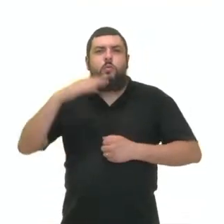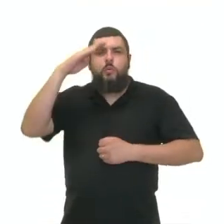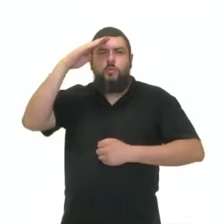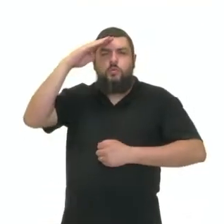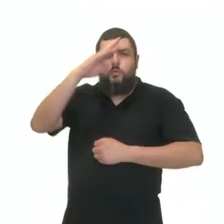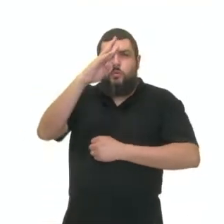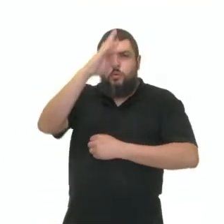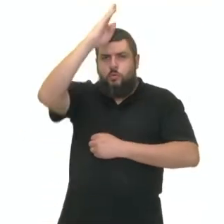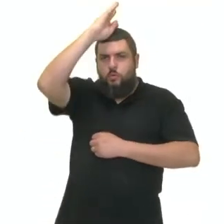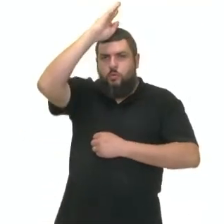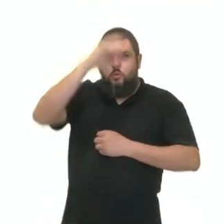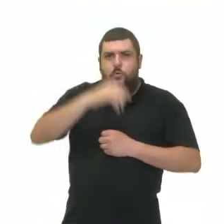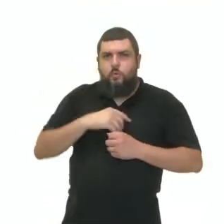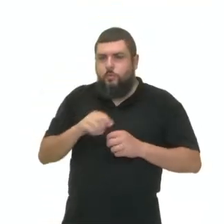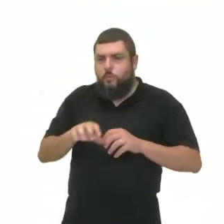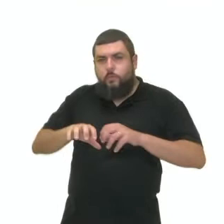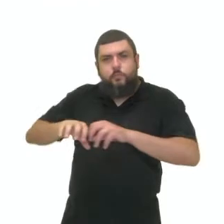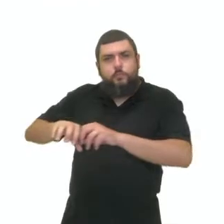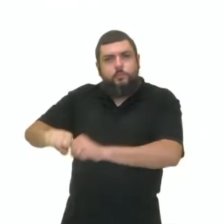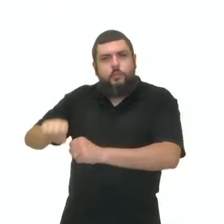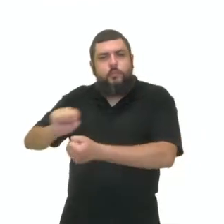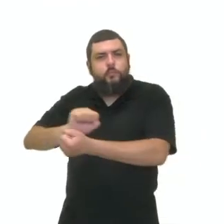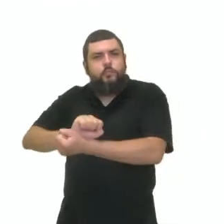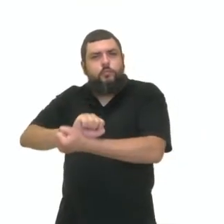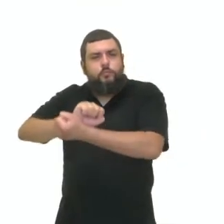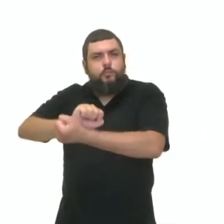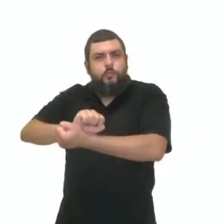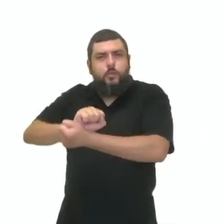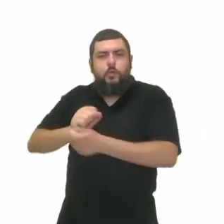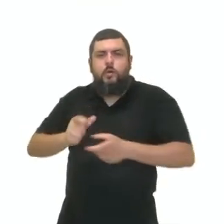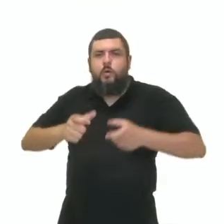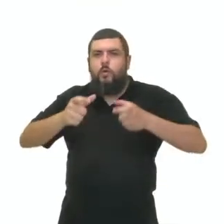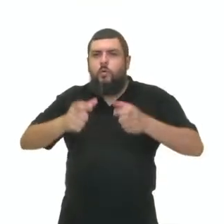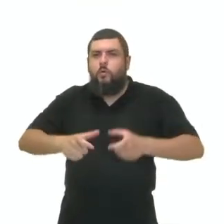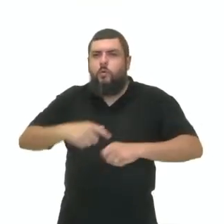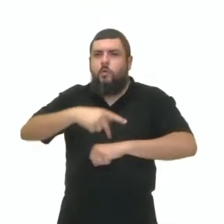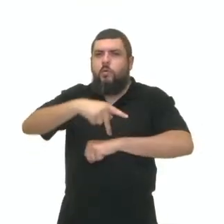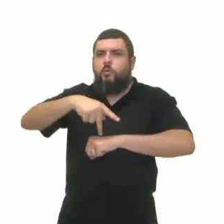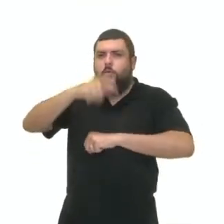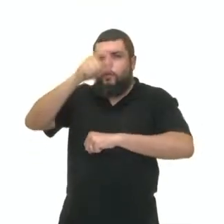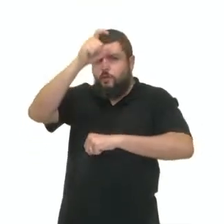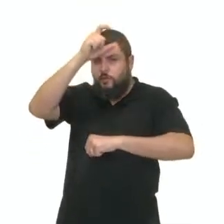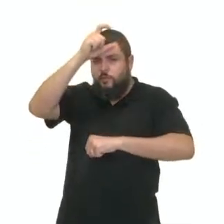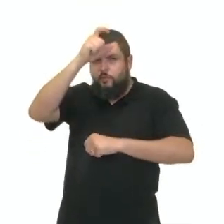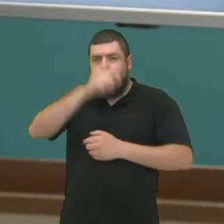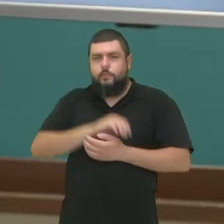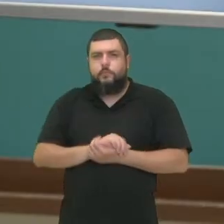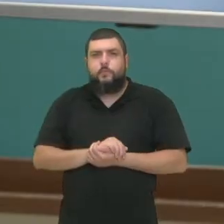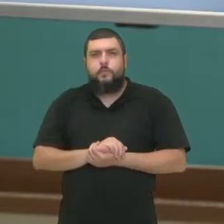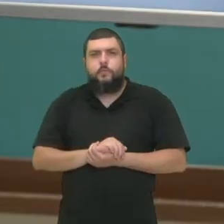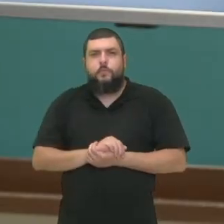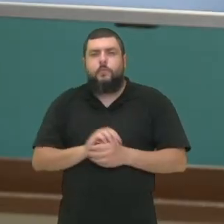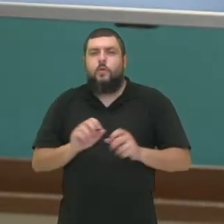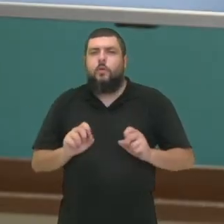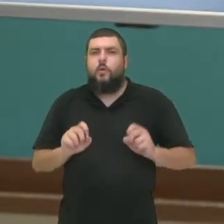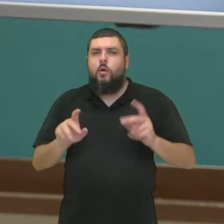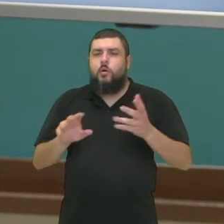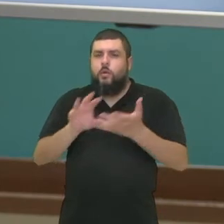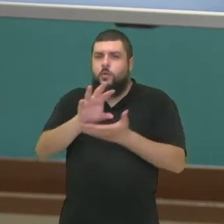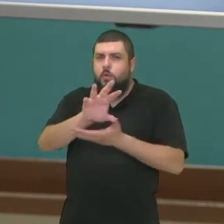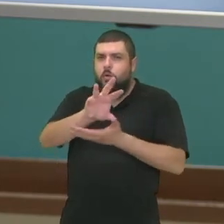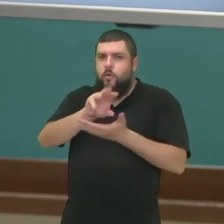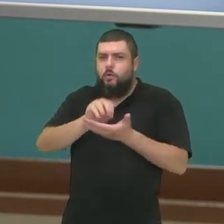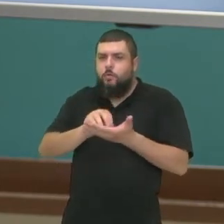é um chamado relevo de Esmirna, que fica na Turquia atual. Agora com vocês, galerinha, copiem essa pergunta em seu